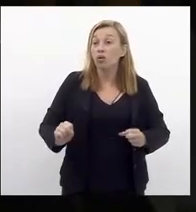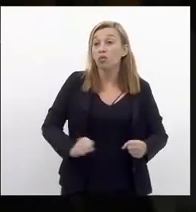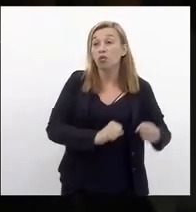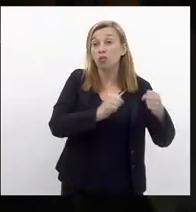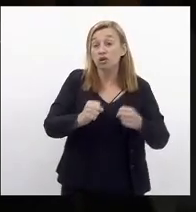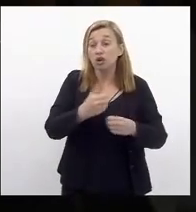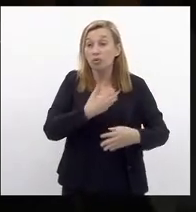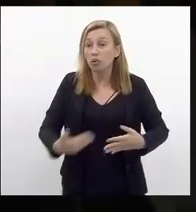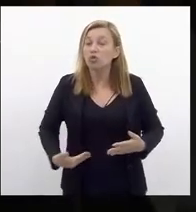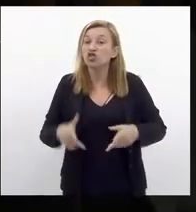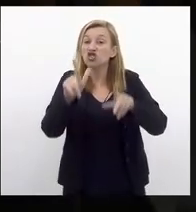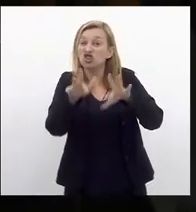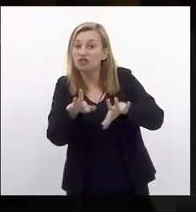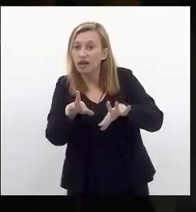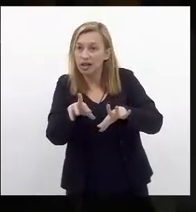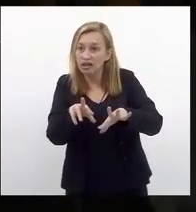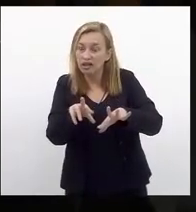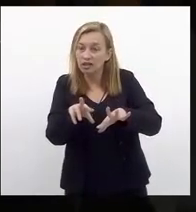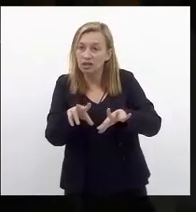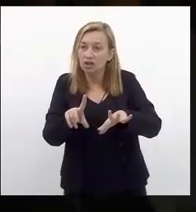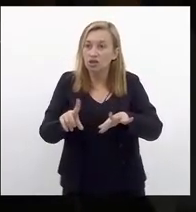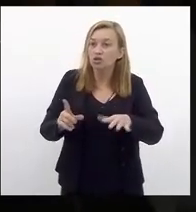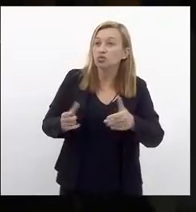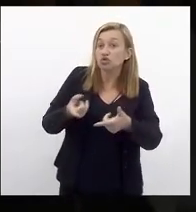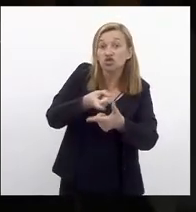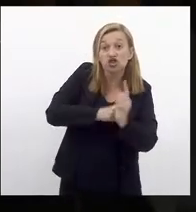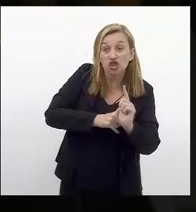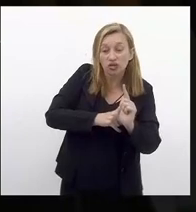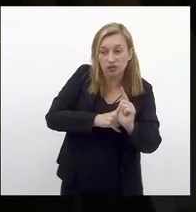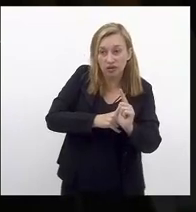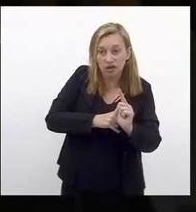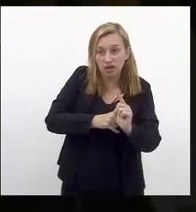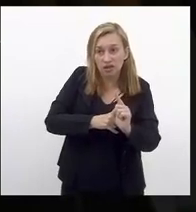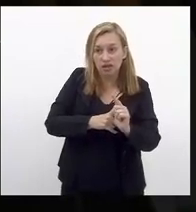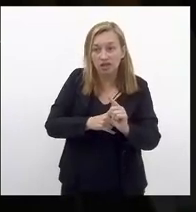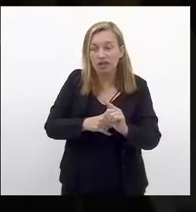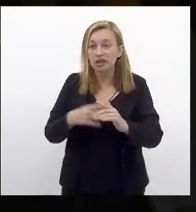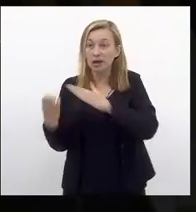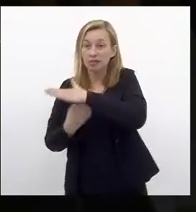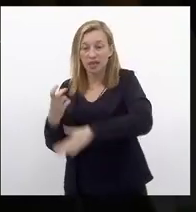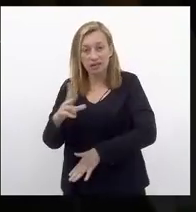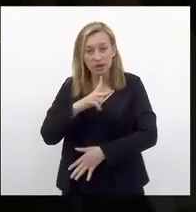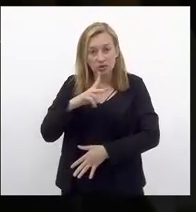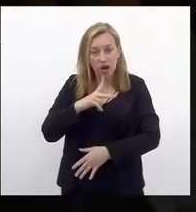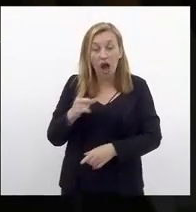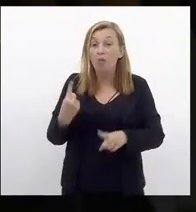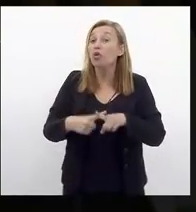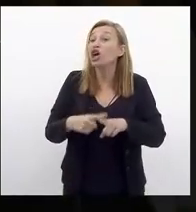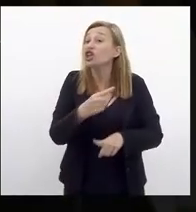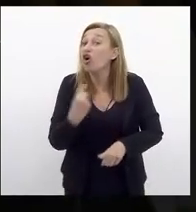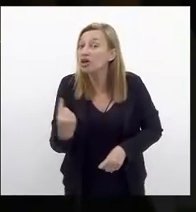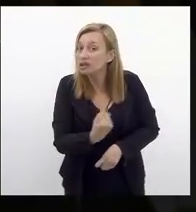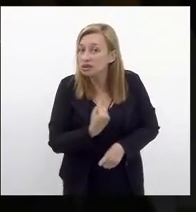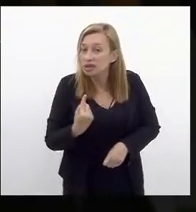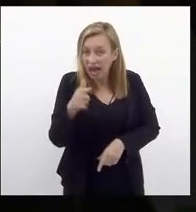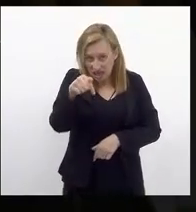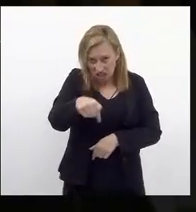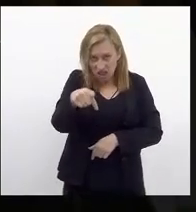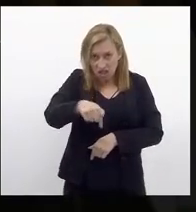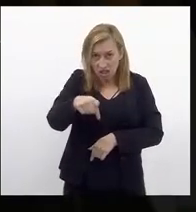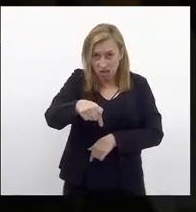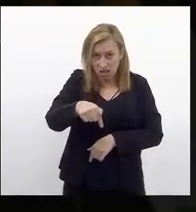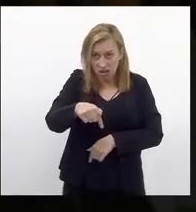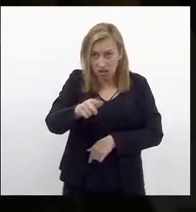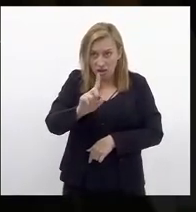e Diferentemente os devedores da iniciativa privada porque nós aqui